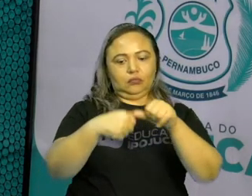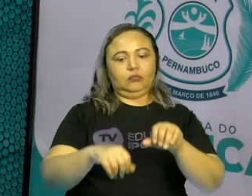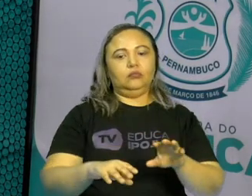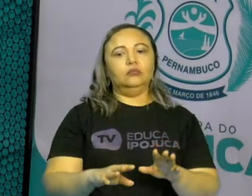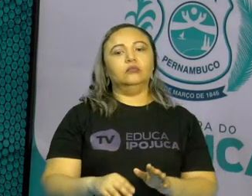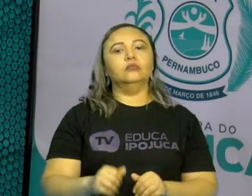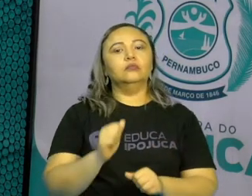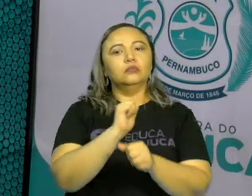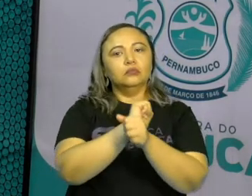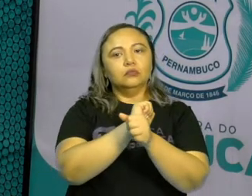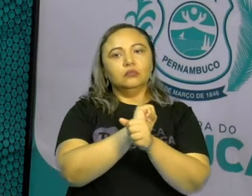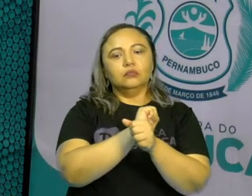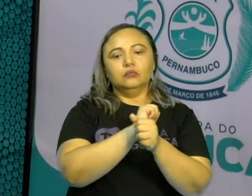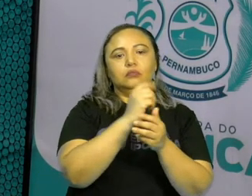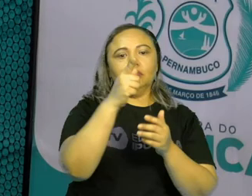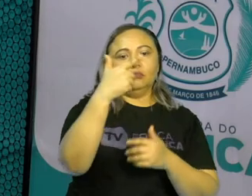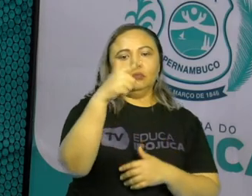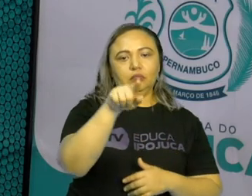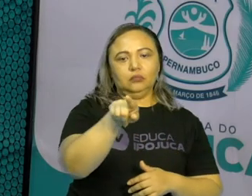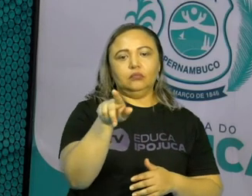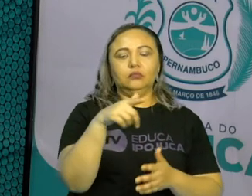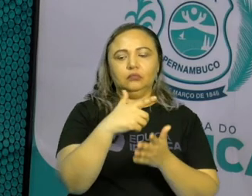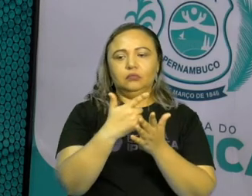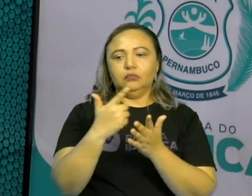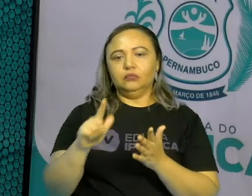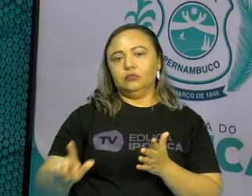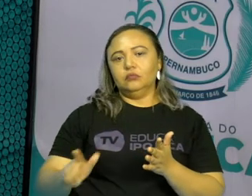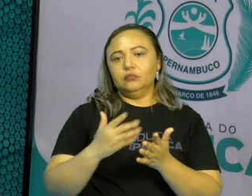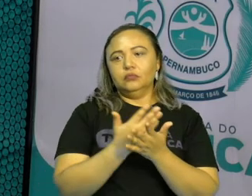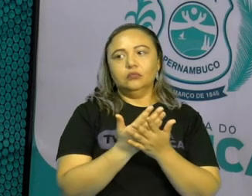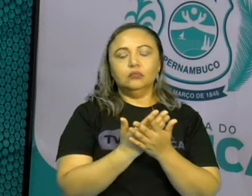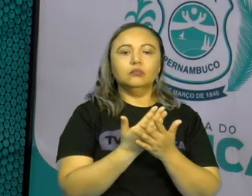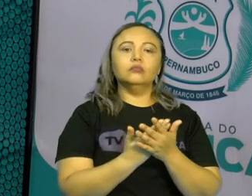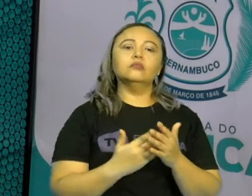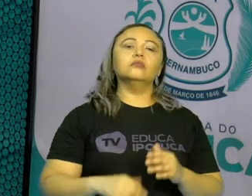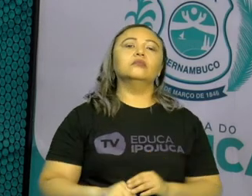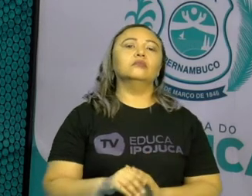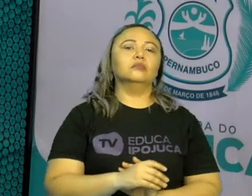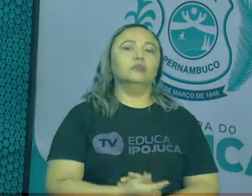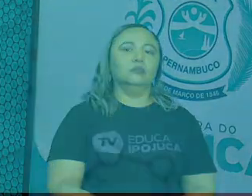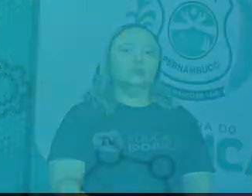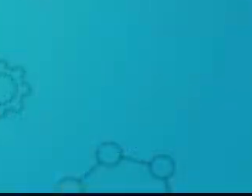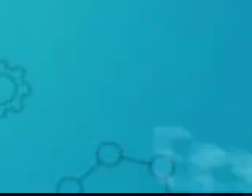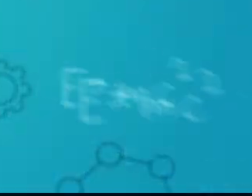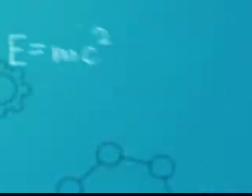e aguardo vocês na próxima aula. Até lá, se Deus quiser.